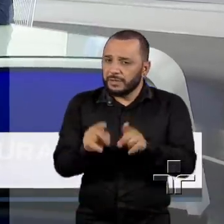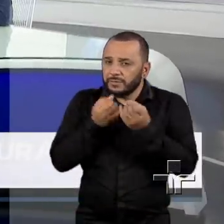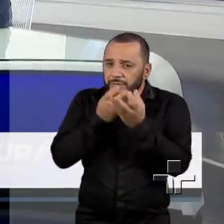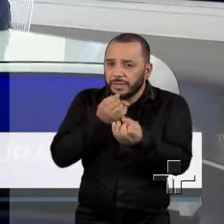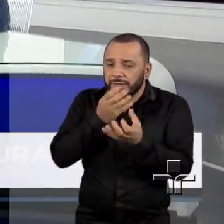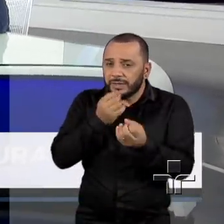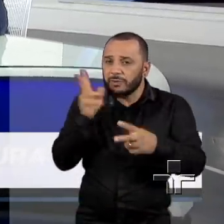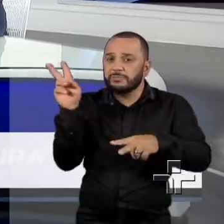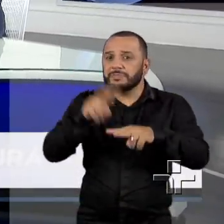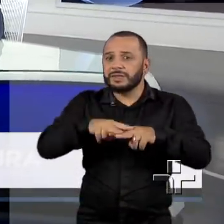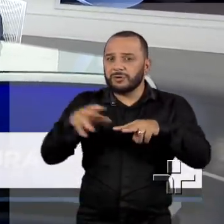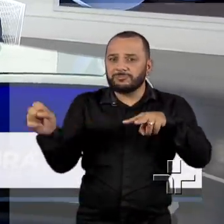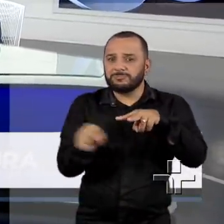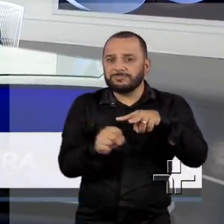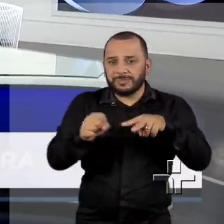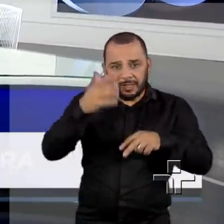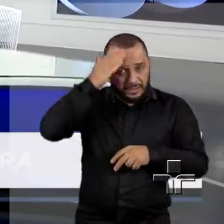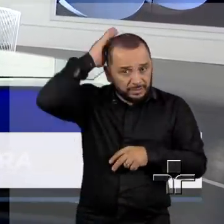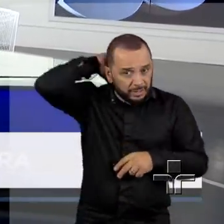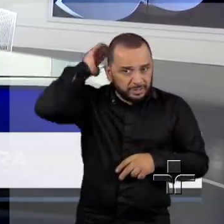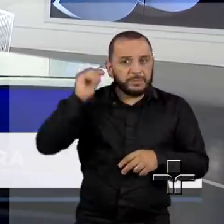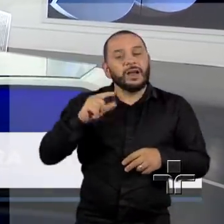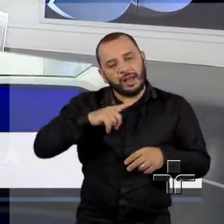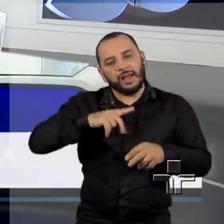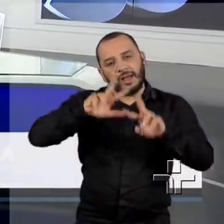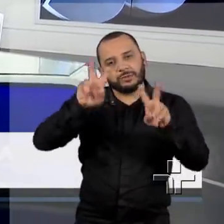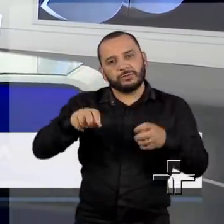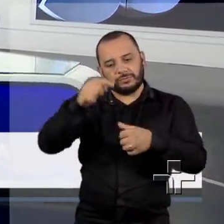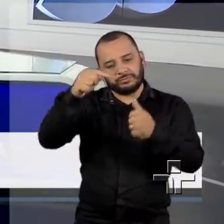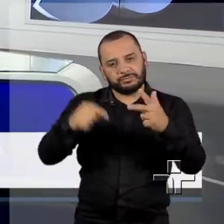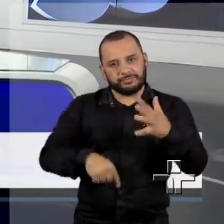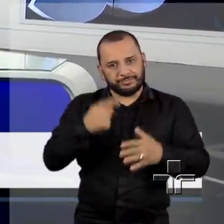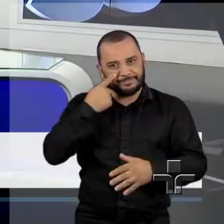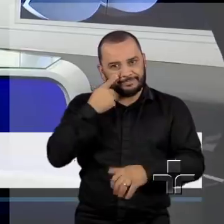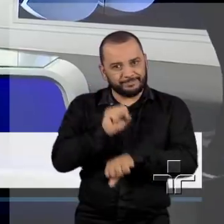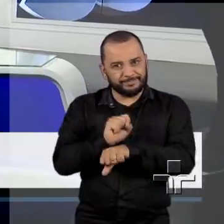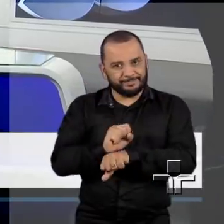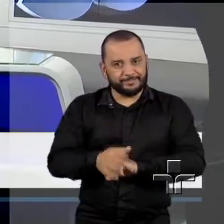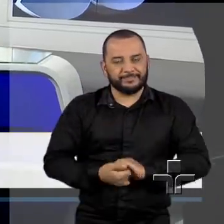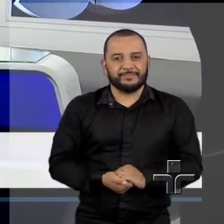do ex-presidente Michel Temer. São os nossos próximos assuntos, não saia daí.